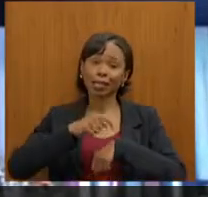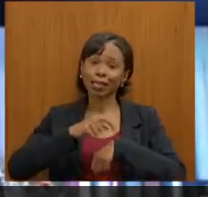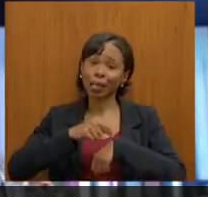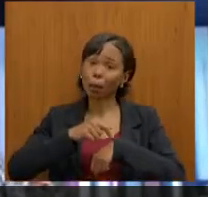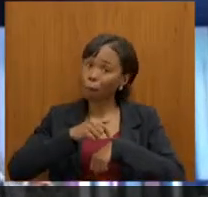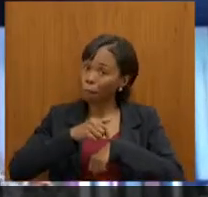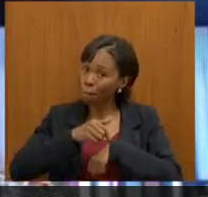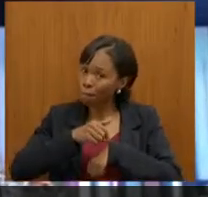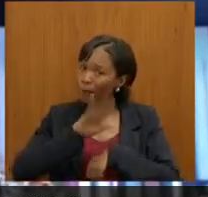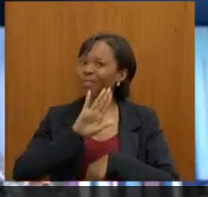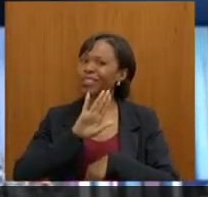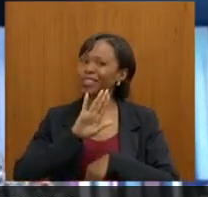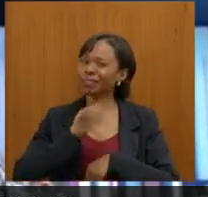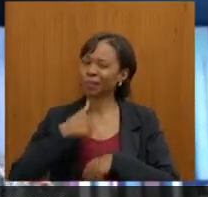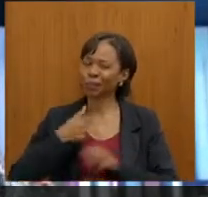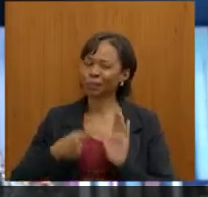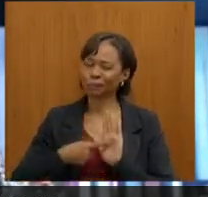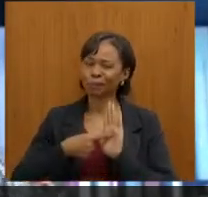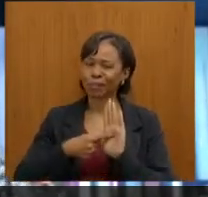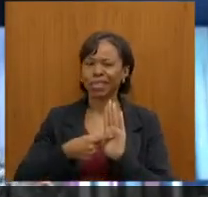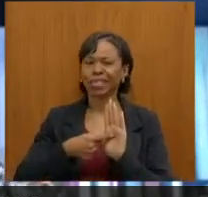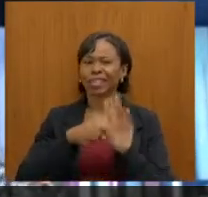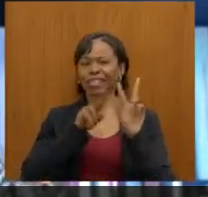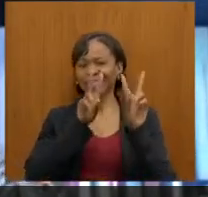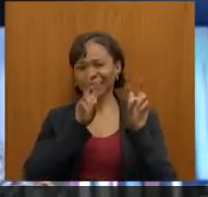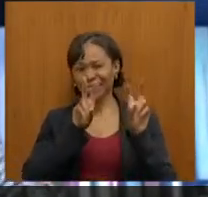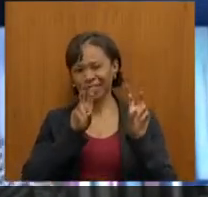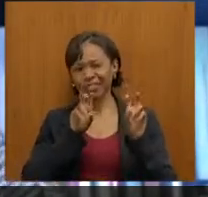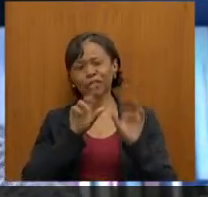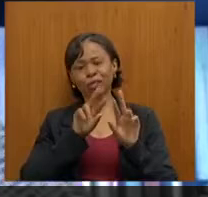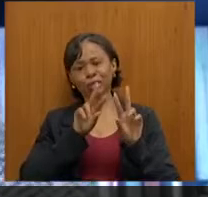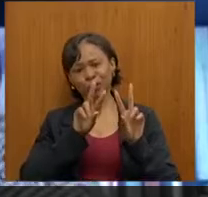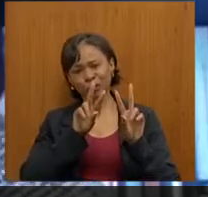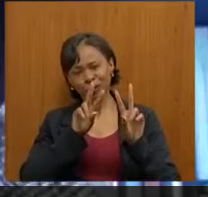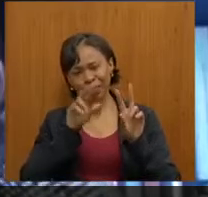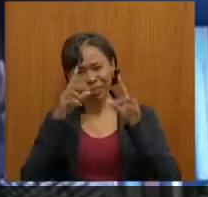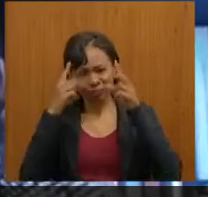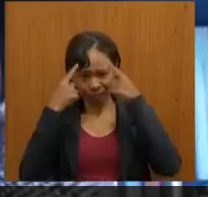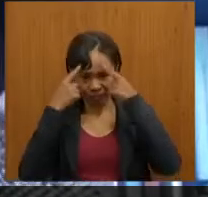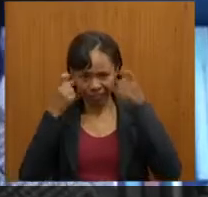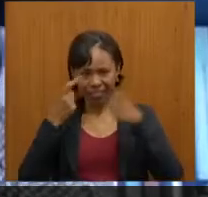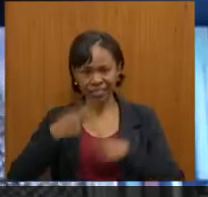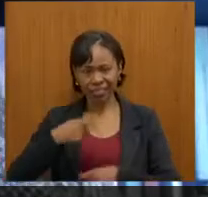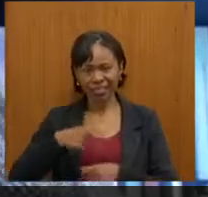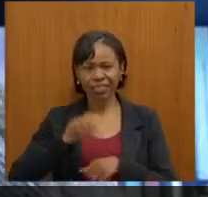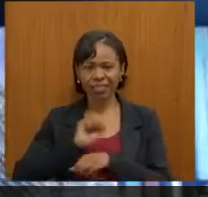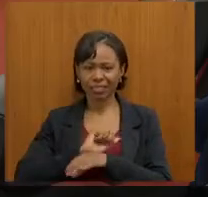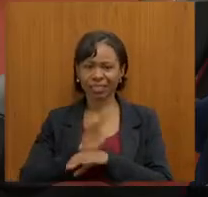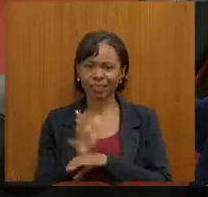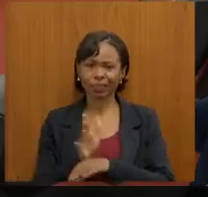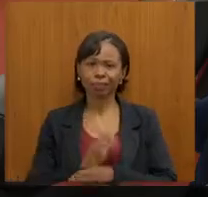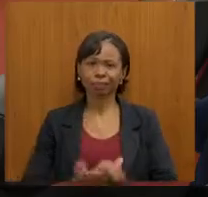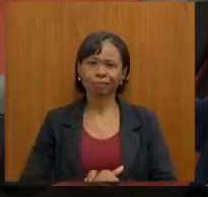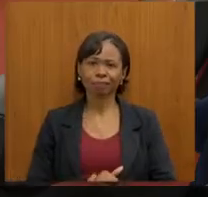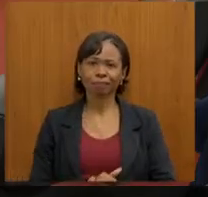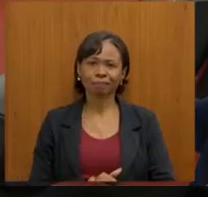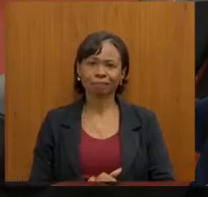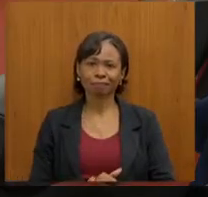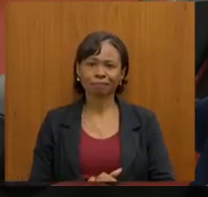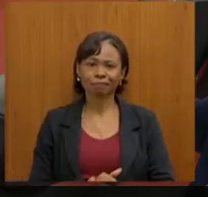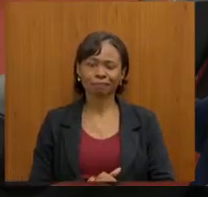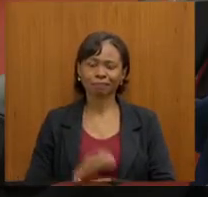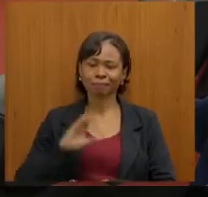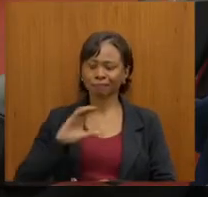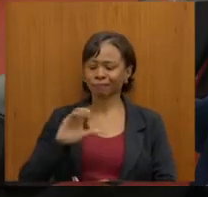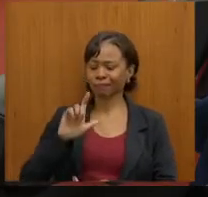para apresentar as questões relativas à violência retido no organismo Muito obrigado Cláudia